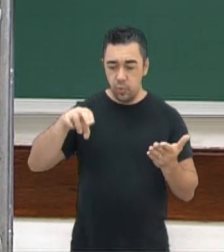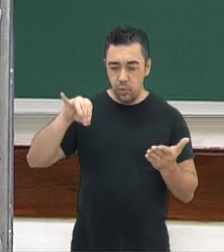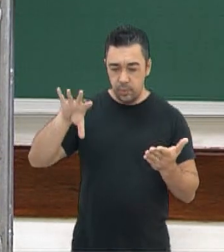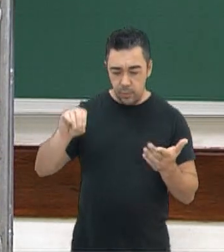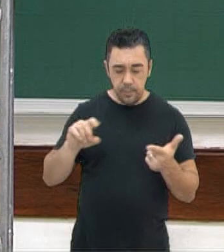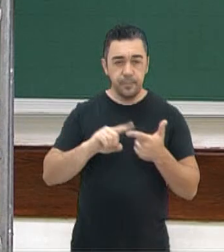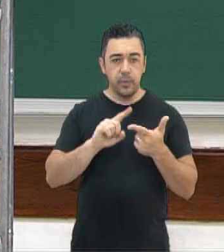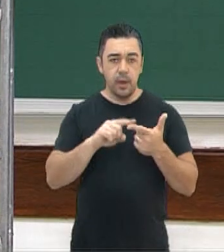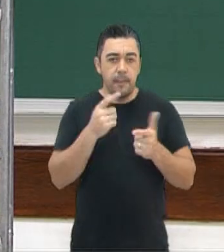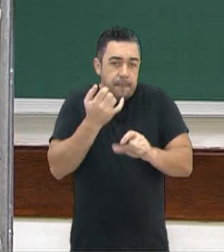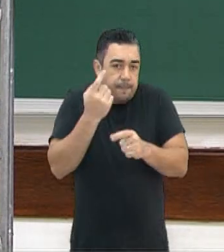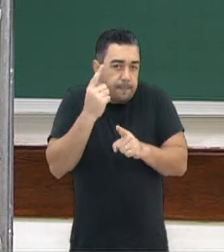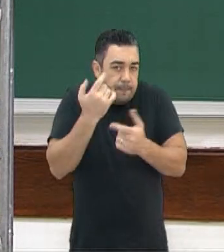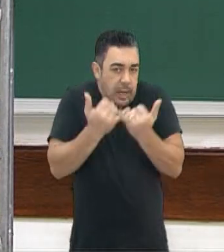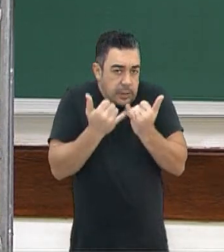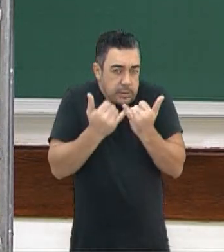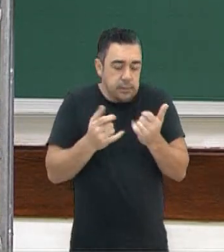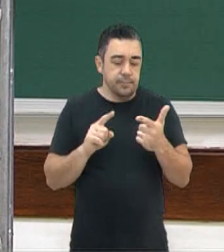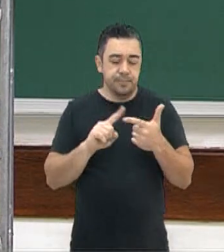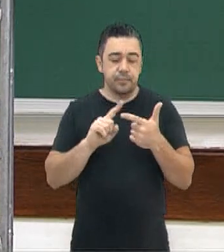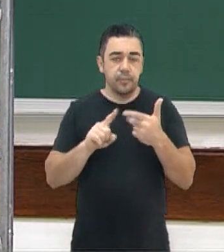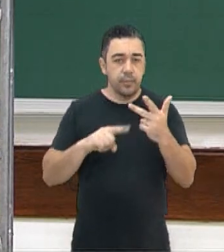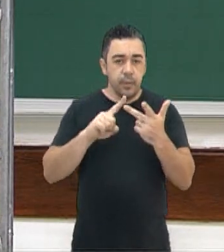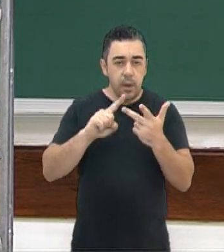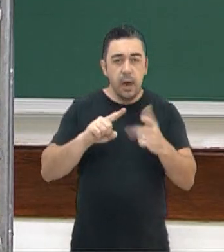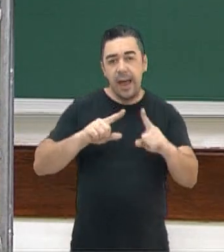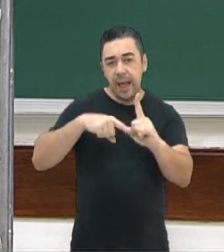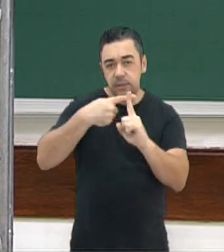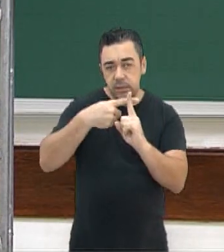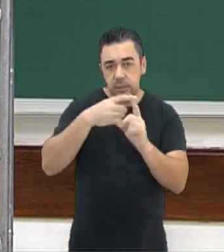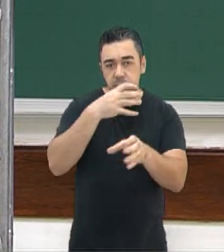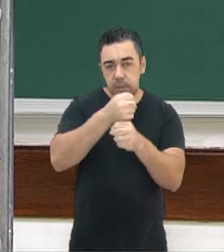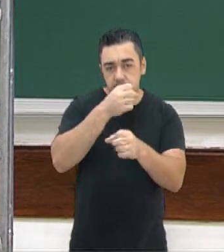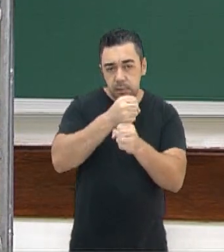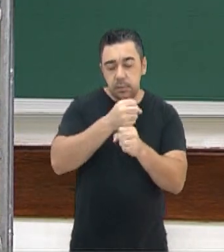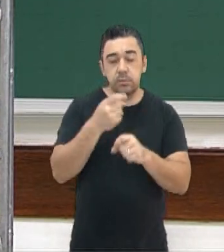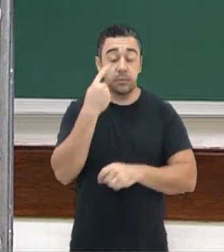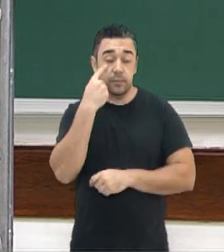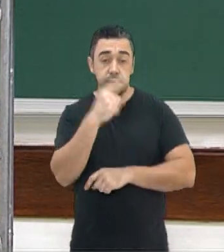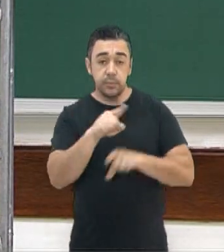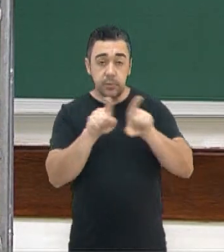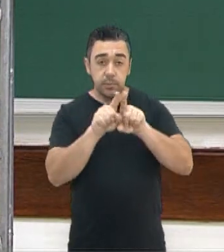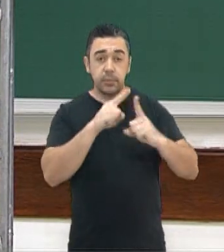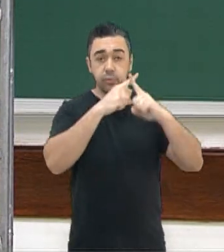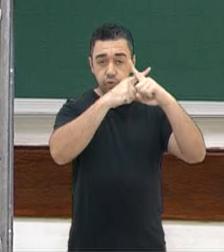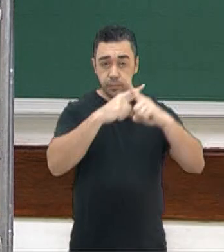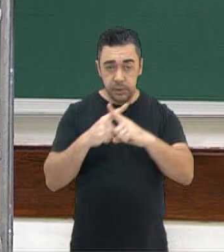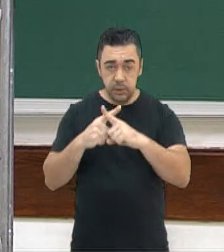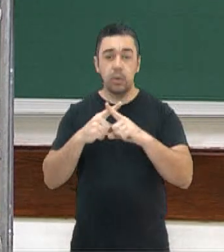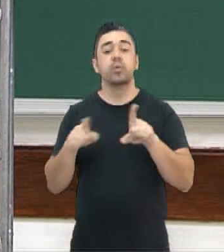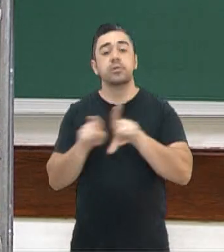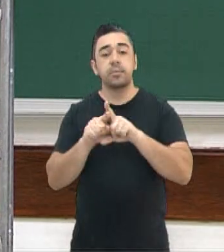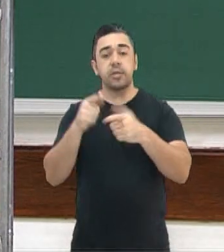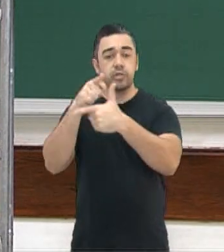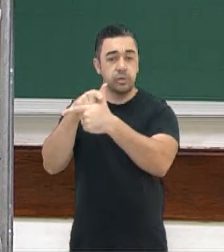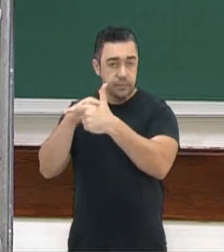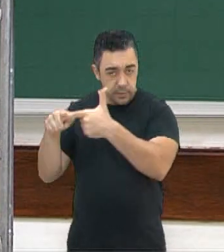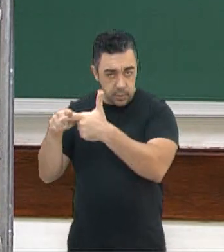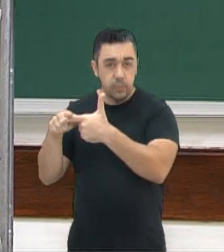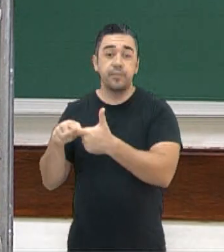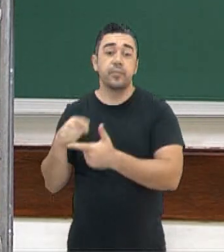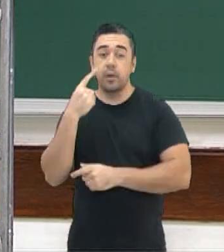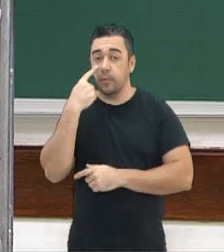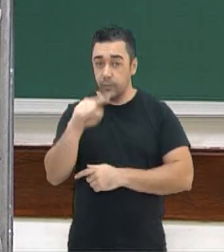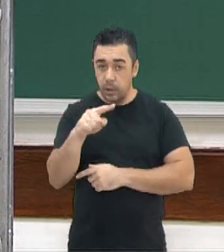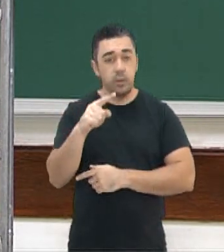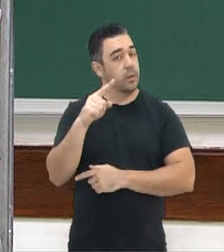monômios semelhantes, vimos a adição de monômios, vimos também a multiplicação e a divisão de monômios. Não